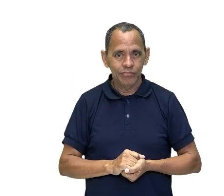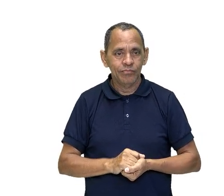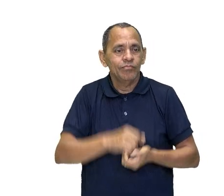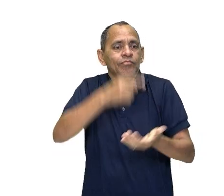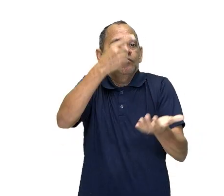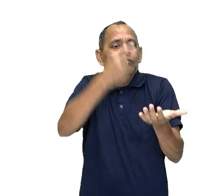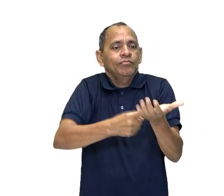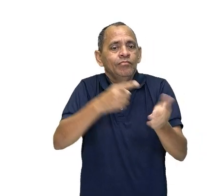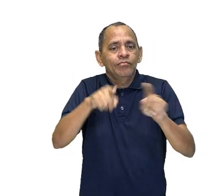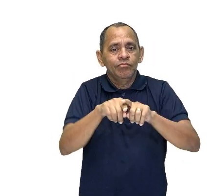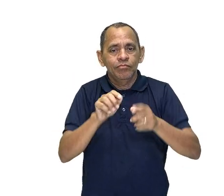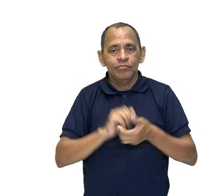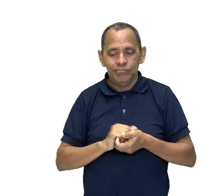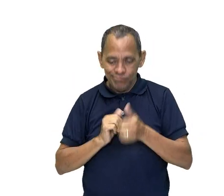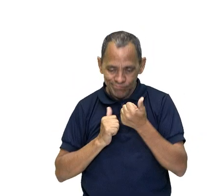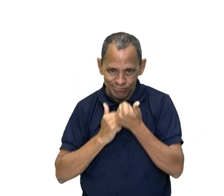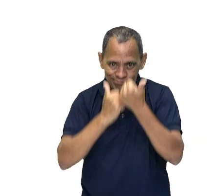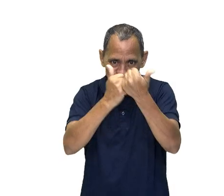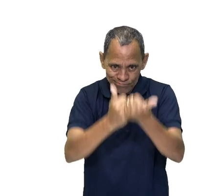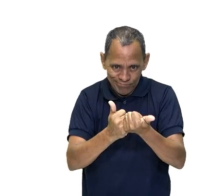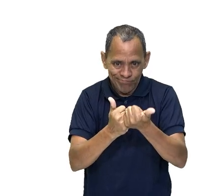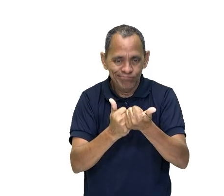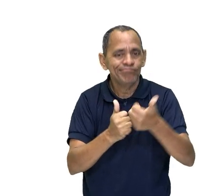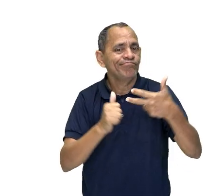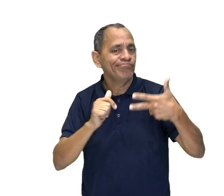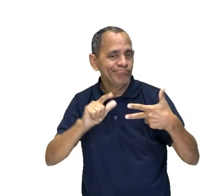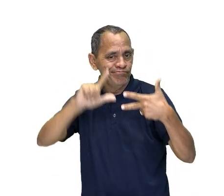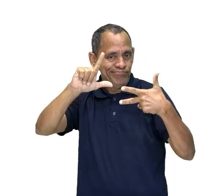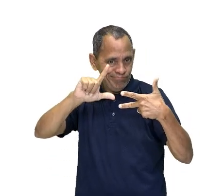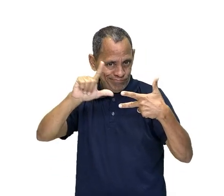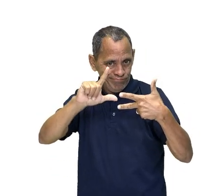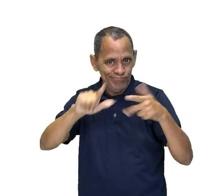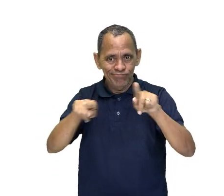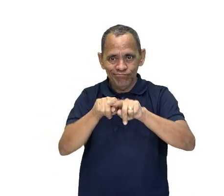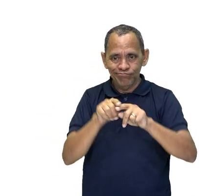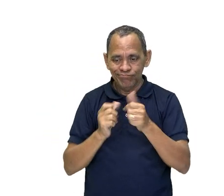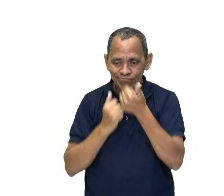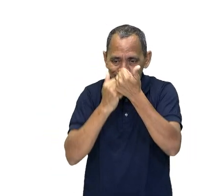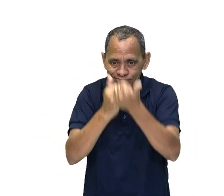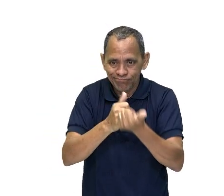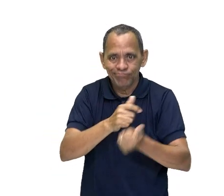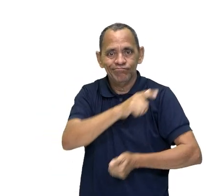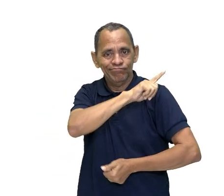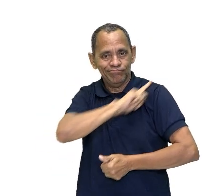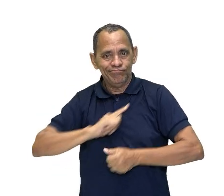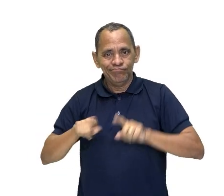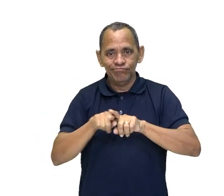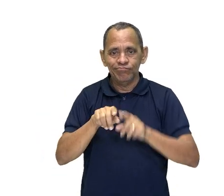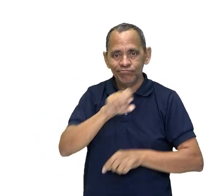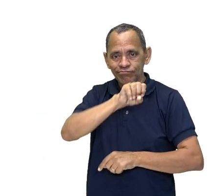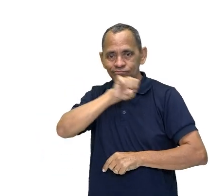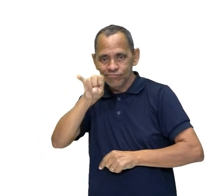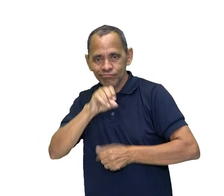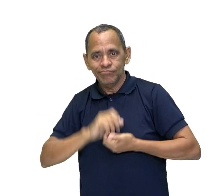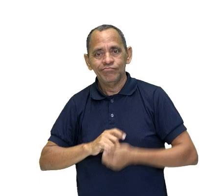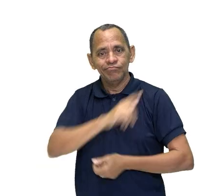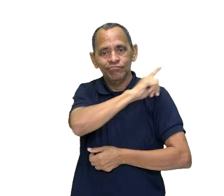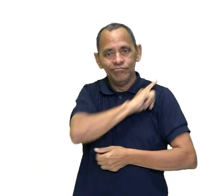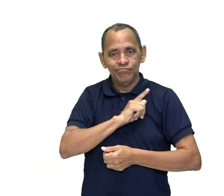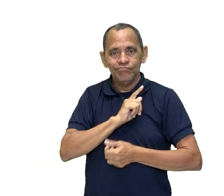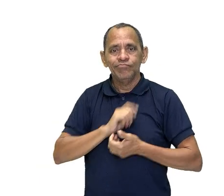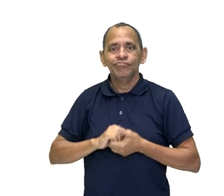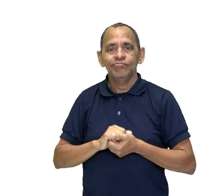do Legislativo que vão apoiar o meu governo. Ou seja, se o presidente quisesse votar alguma coisa, quisesse aprovar alguma